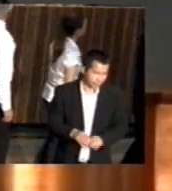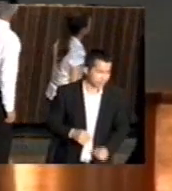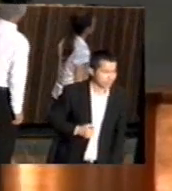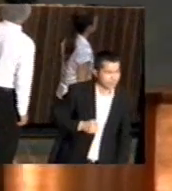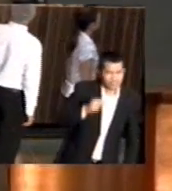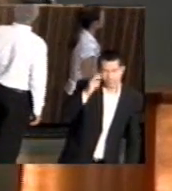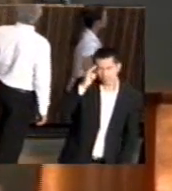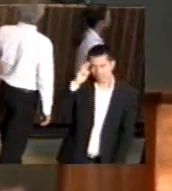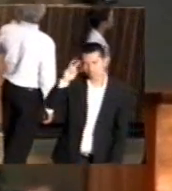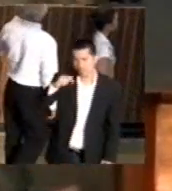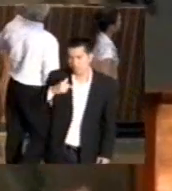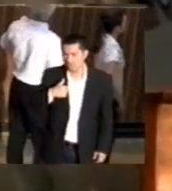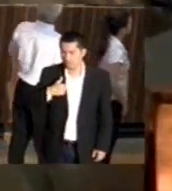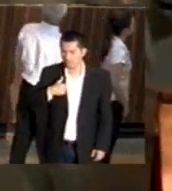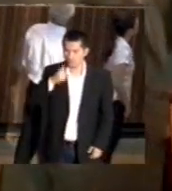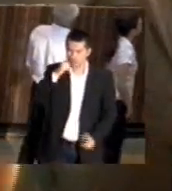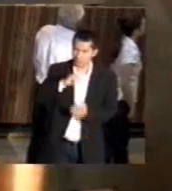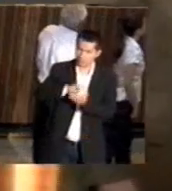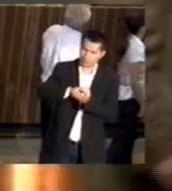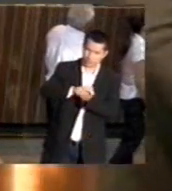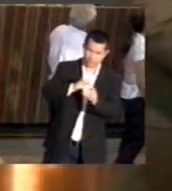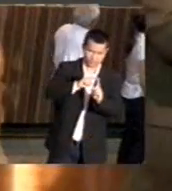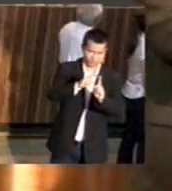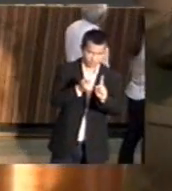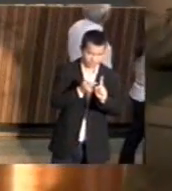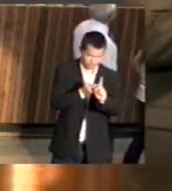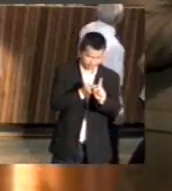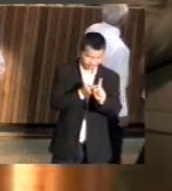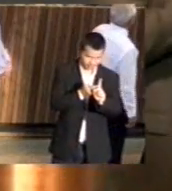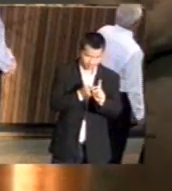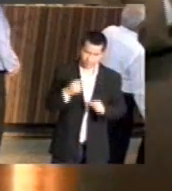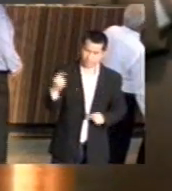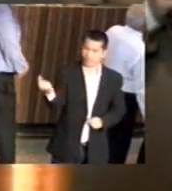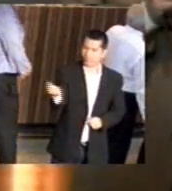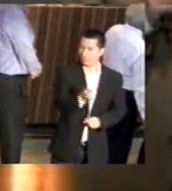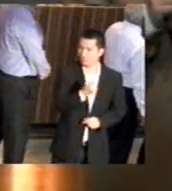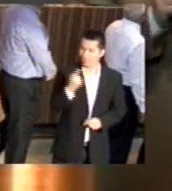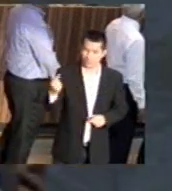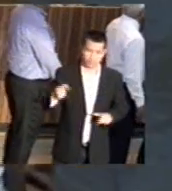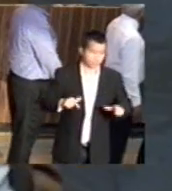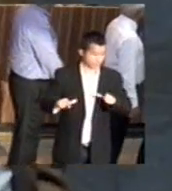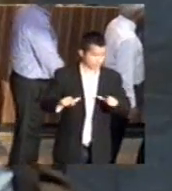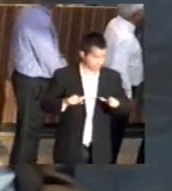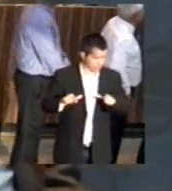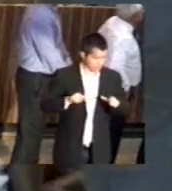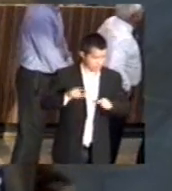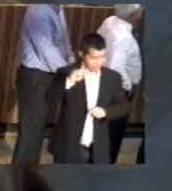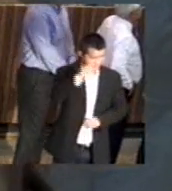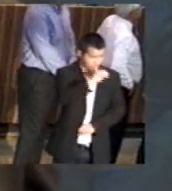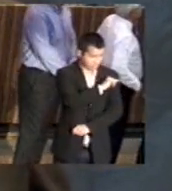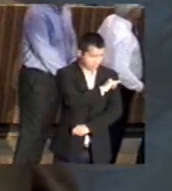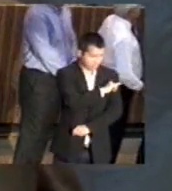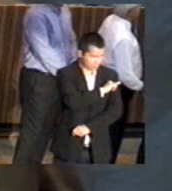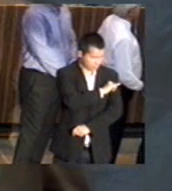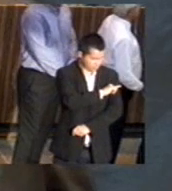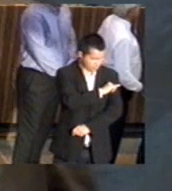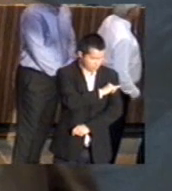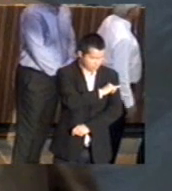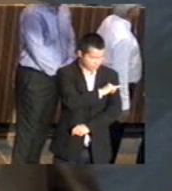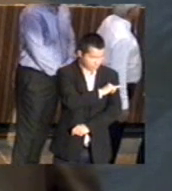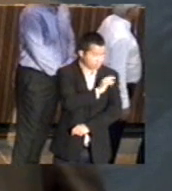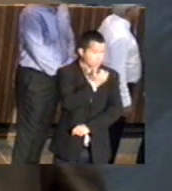mão dos meus direitos? Mas nessa hora eu queria convidar os diáconos para virem aqui à frente e nos ajudarem. E eles vão distribuir o